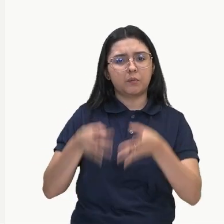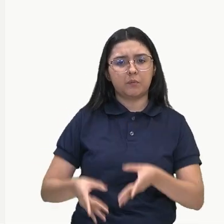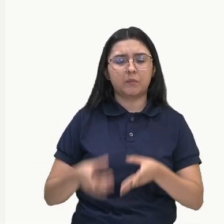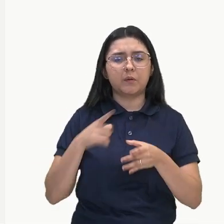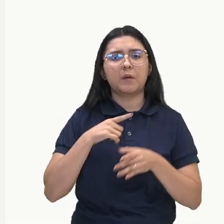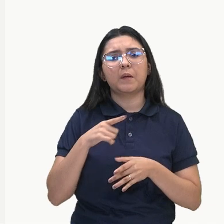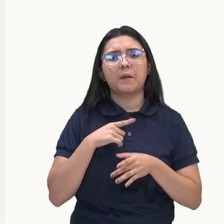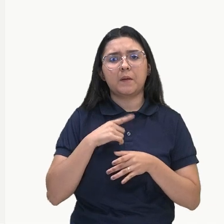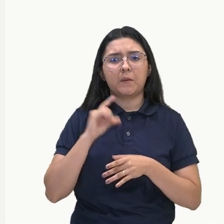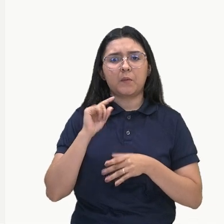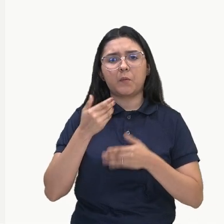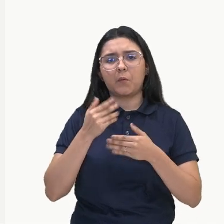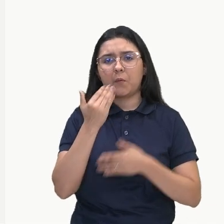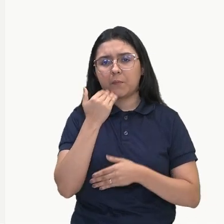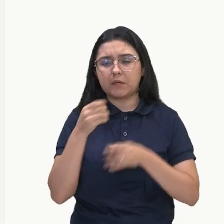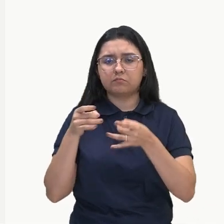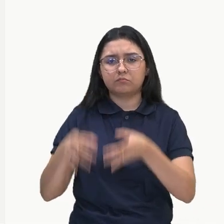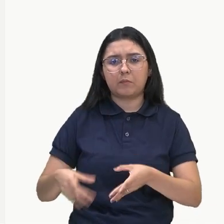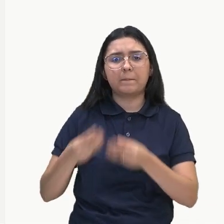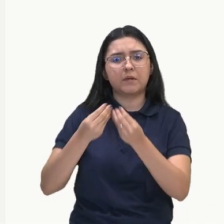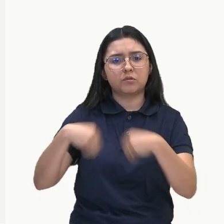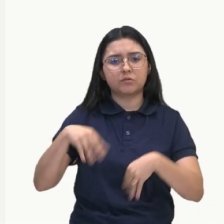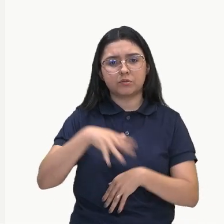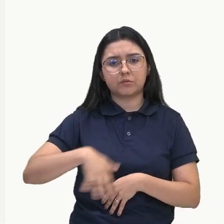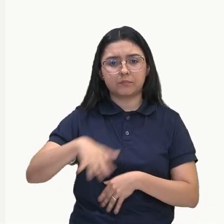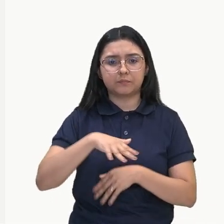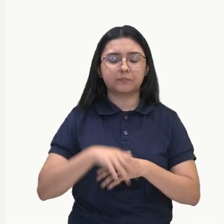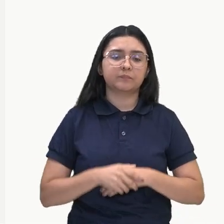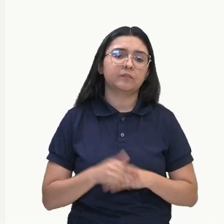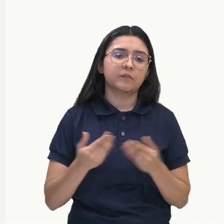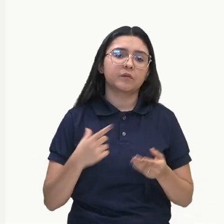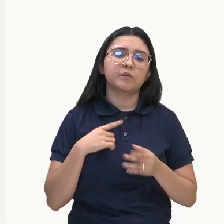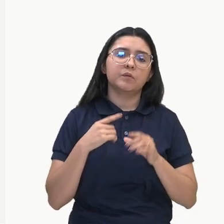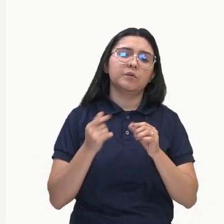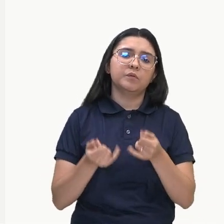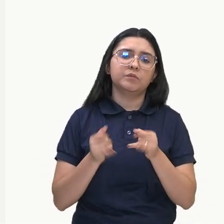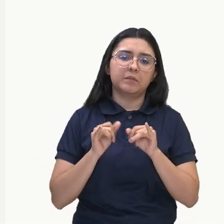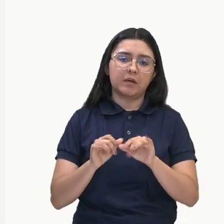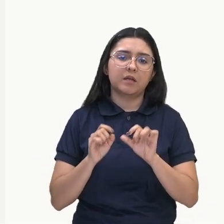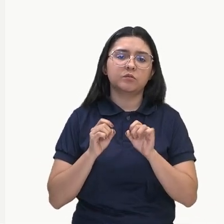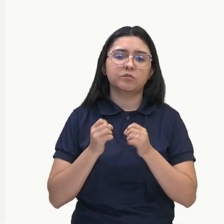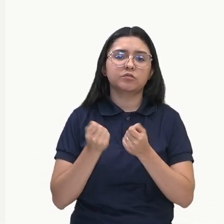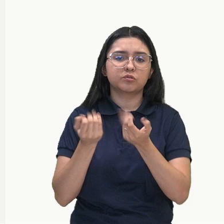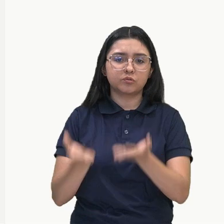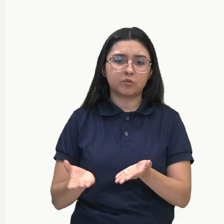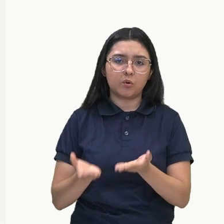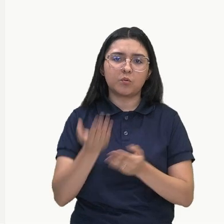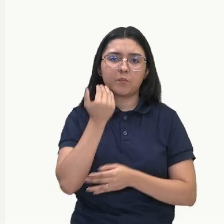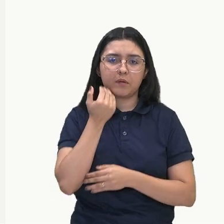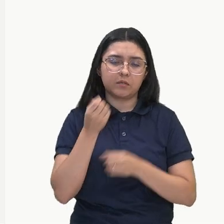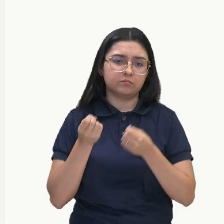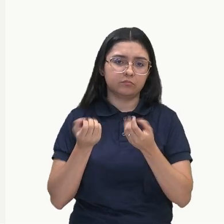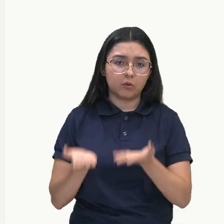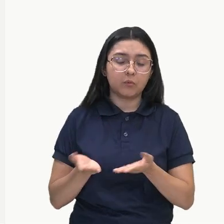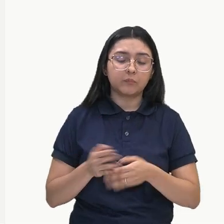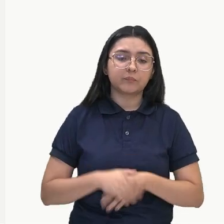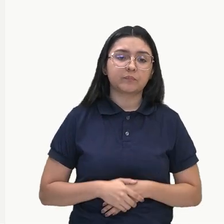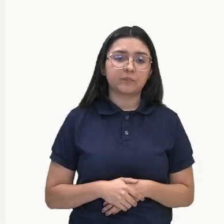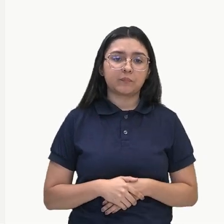ambiente. Letra C, os mercados doam alimentos perecíveis. Letra D,